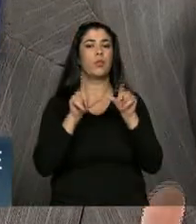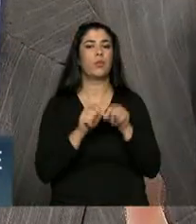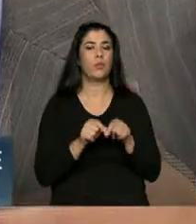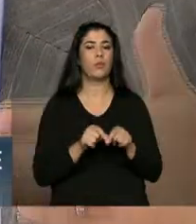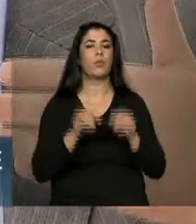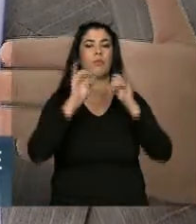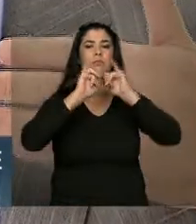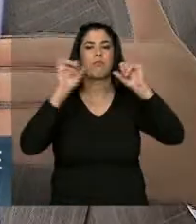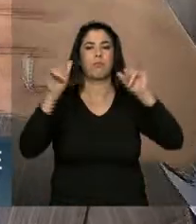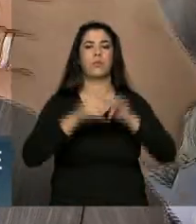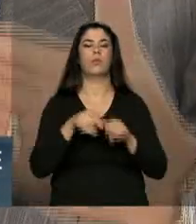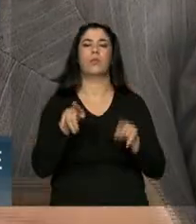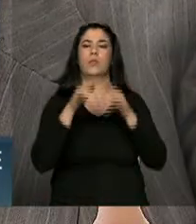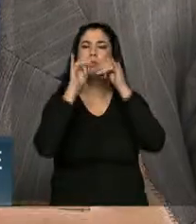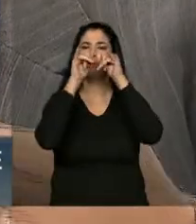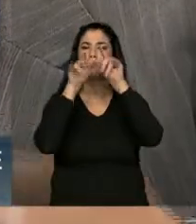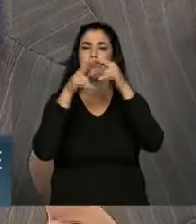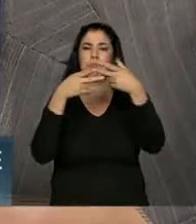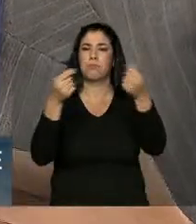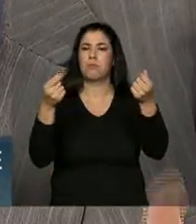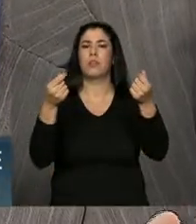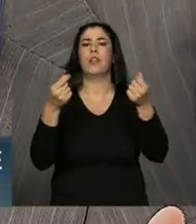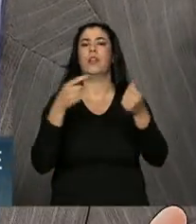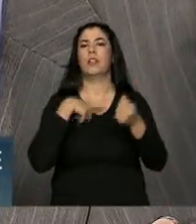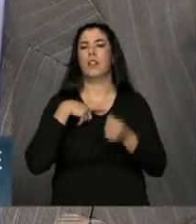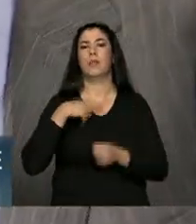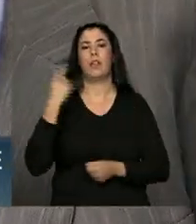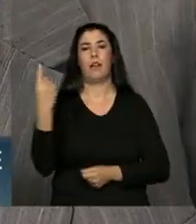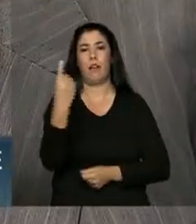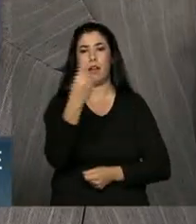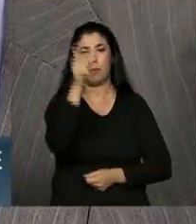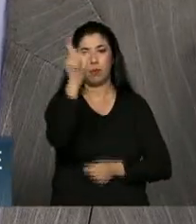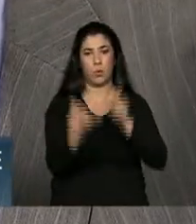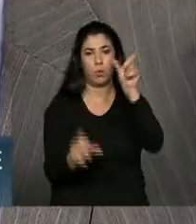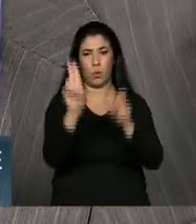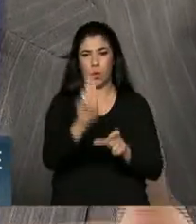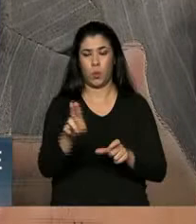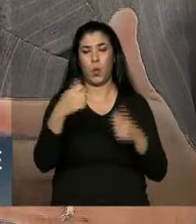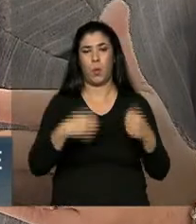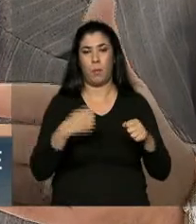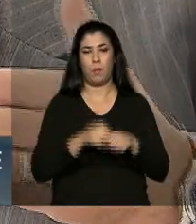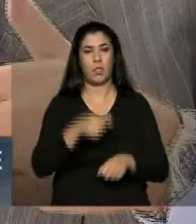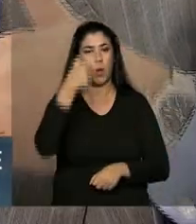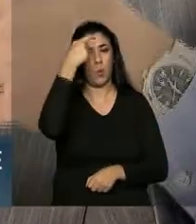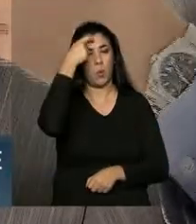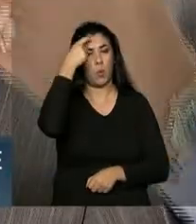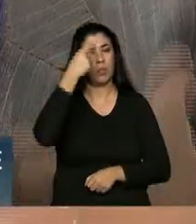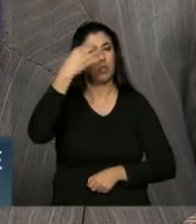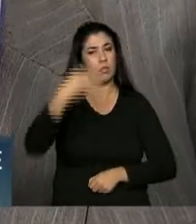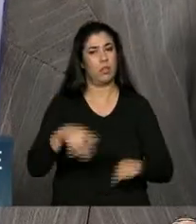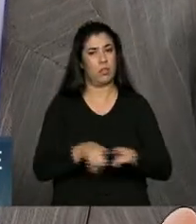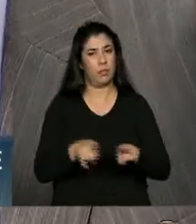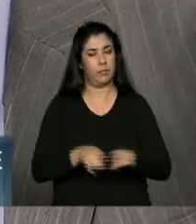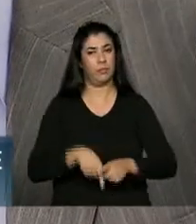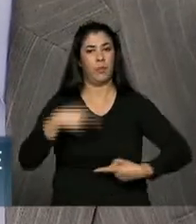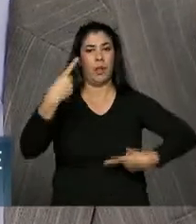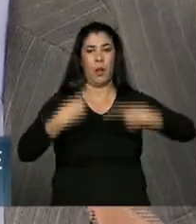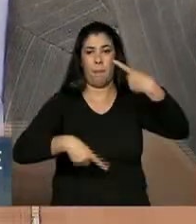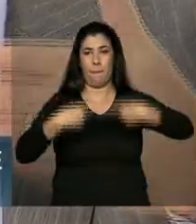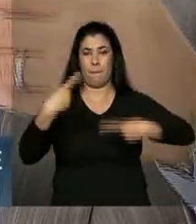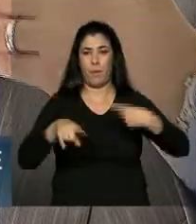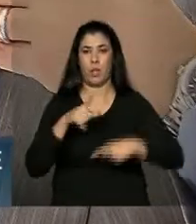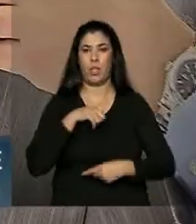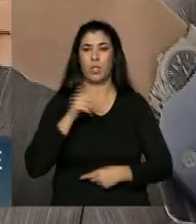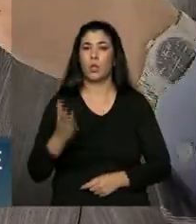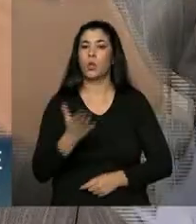espontânea de forma racional pelo nosso usuário está acontecendo a política das Bandeiras